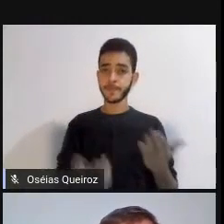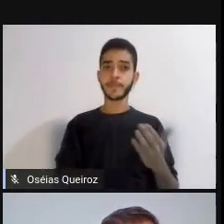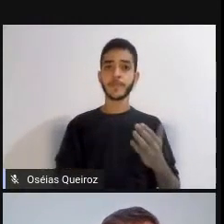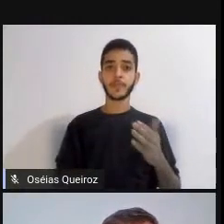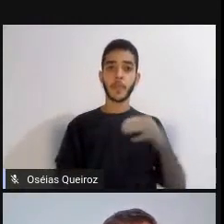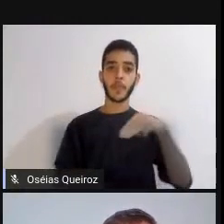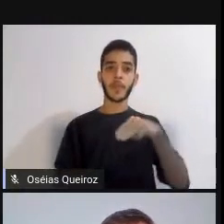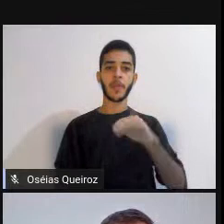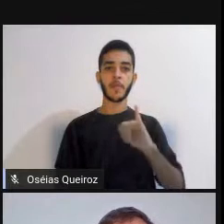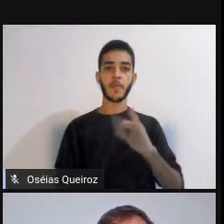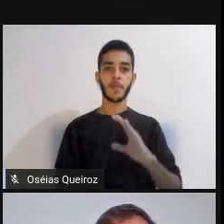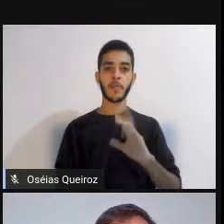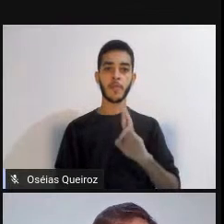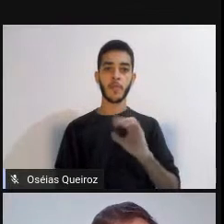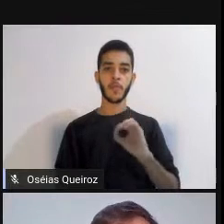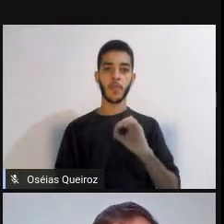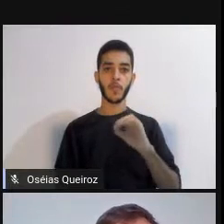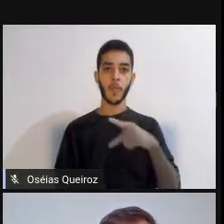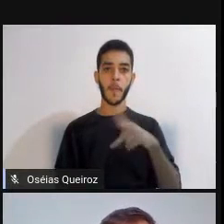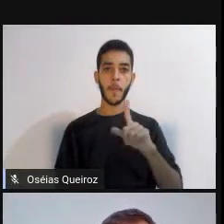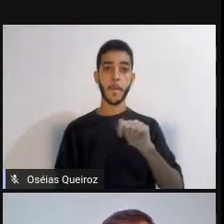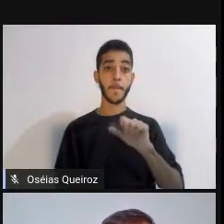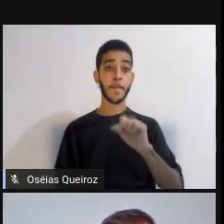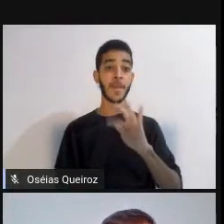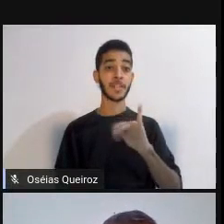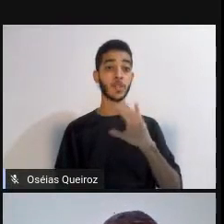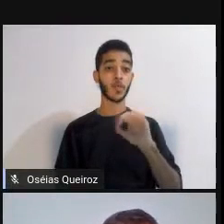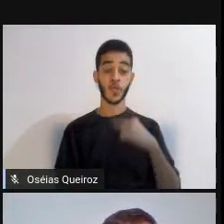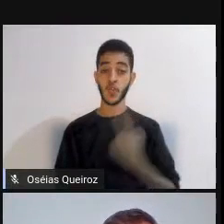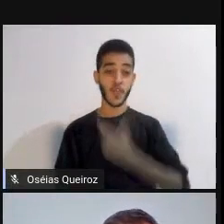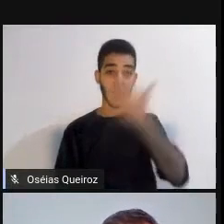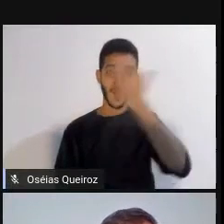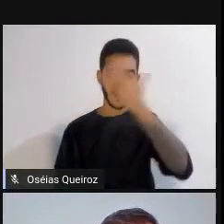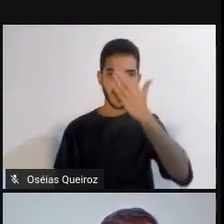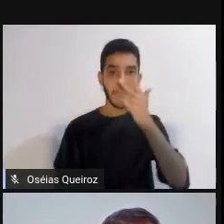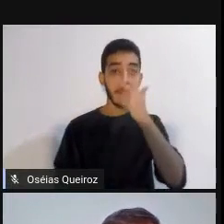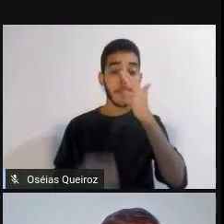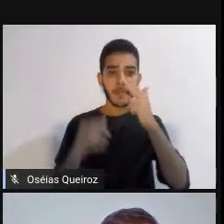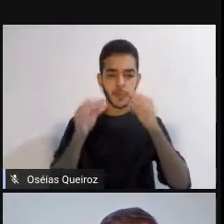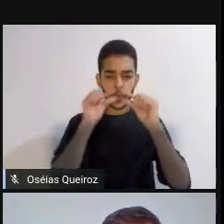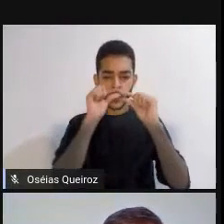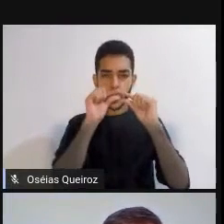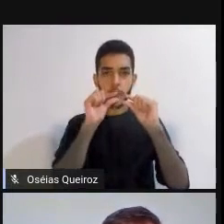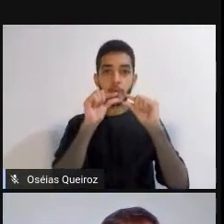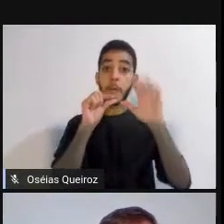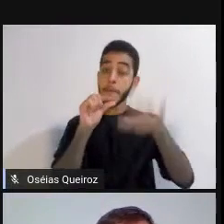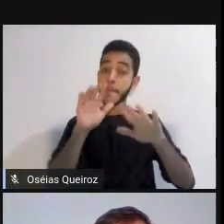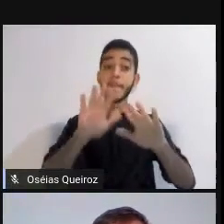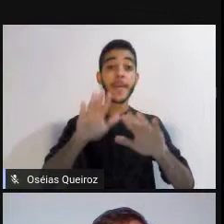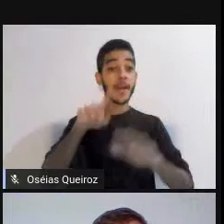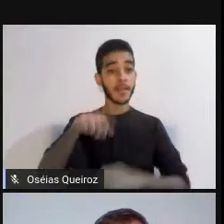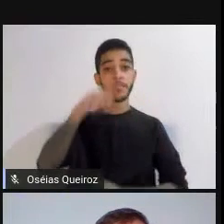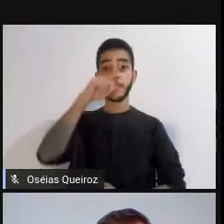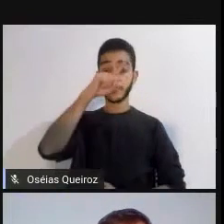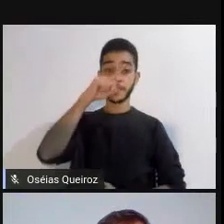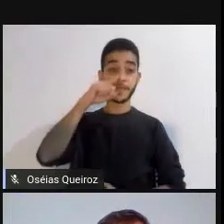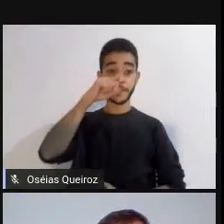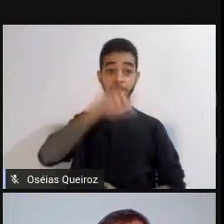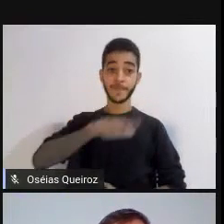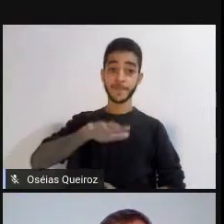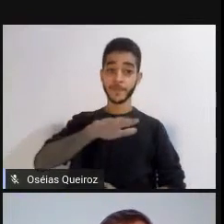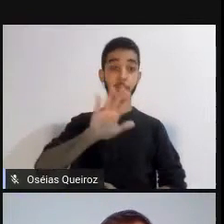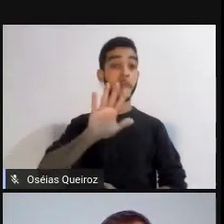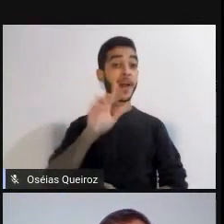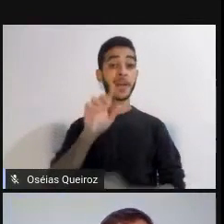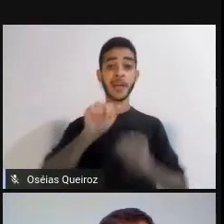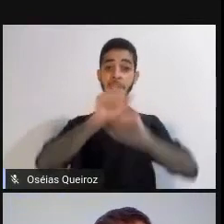microplástico não é algo tão facilmente visível, acaba que ele acaba sendo uma ameaça não tão clara.